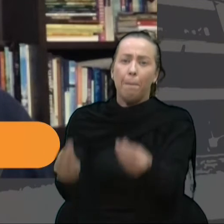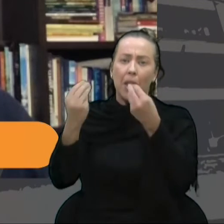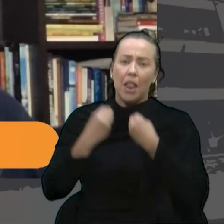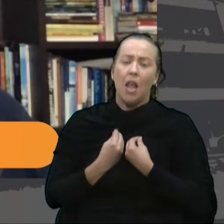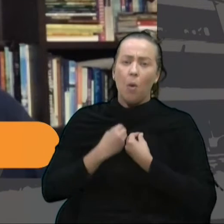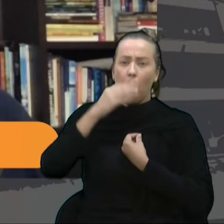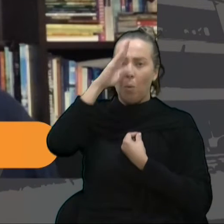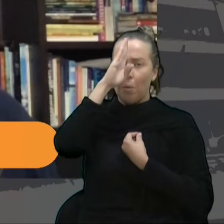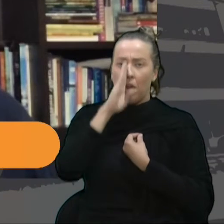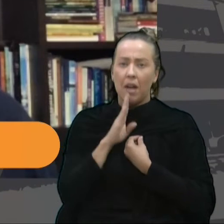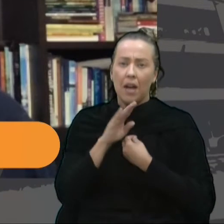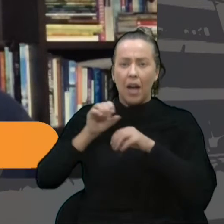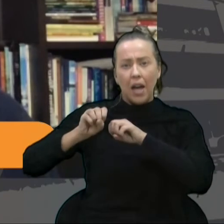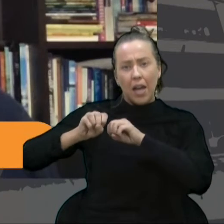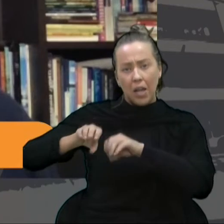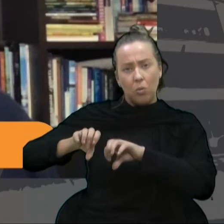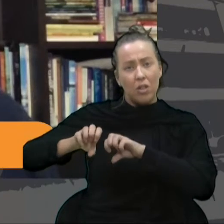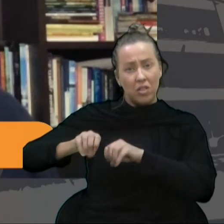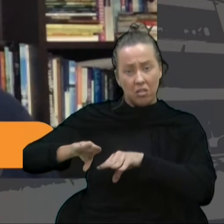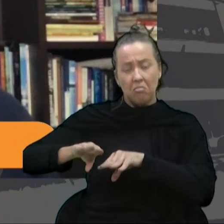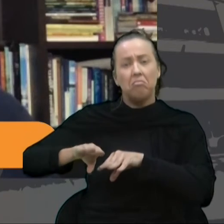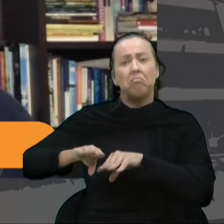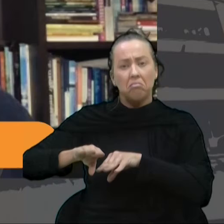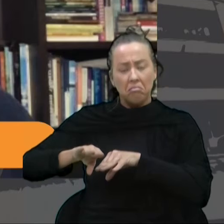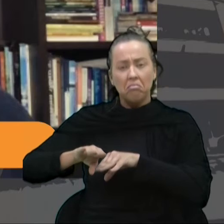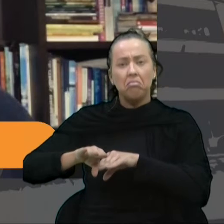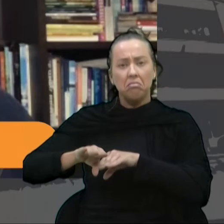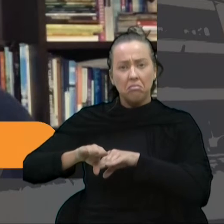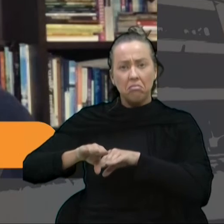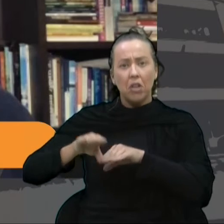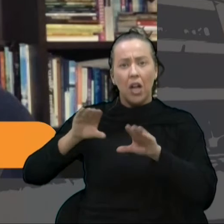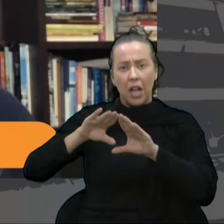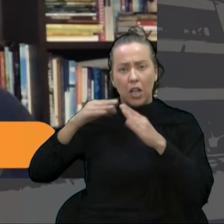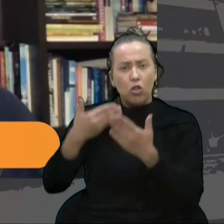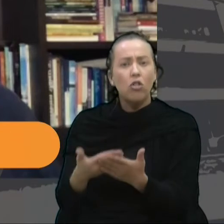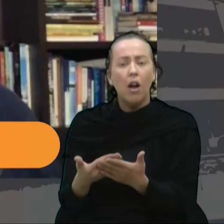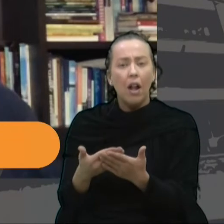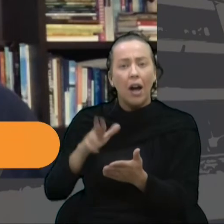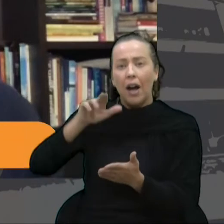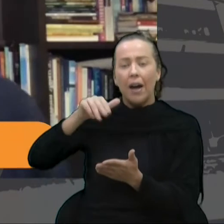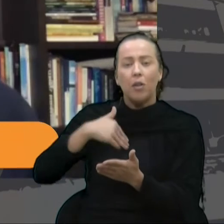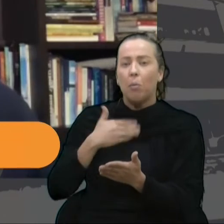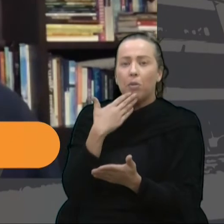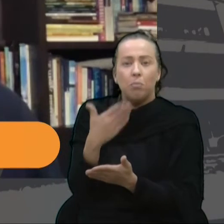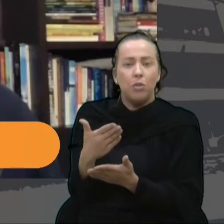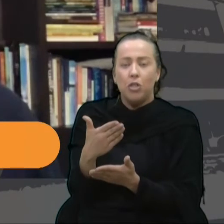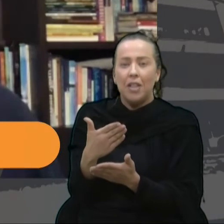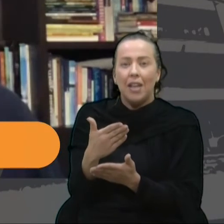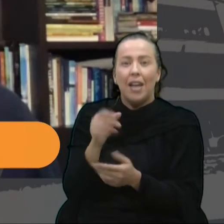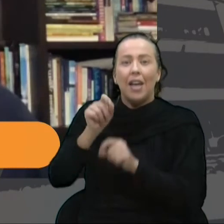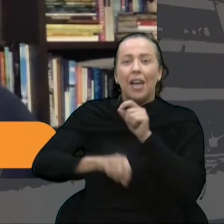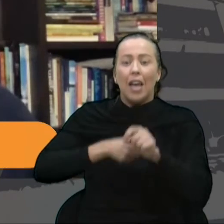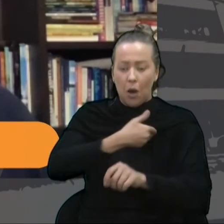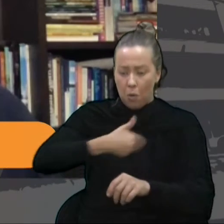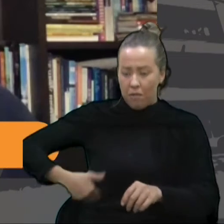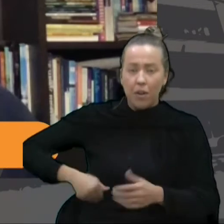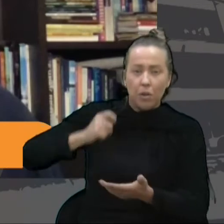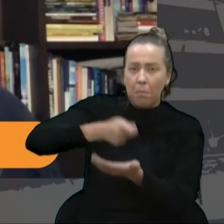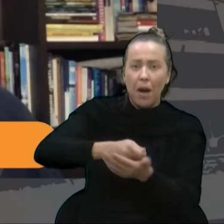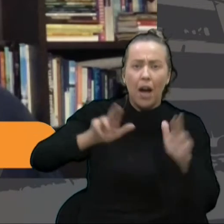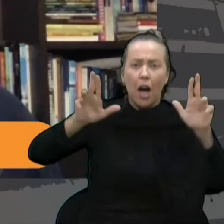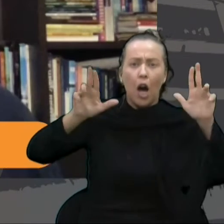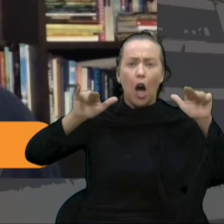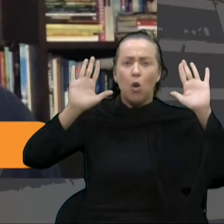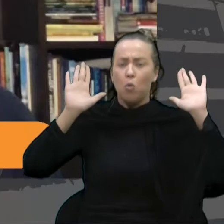educação gratuita no grupo escolar e eu não posso cobrar do contribuinte brasileiro de jeito nenhum.